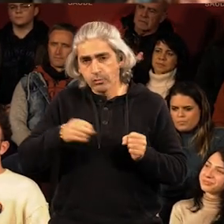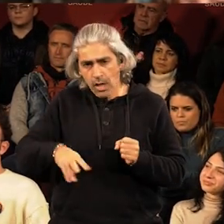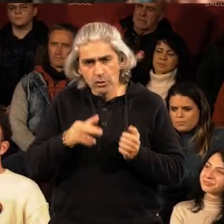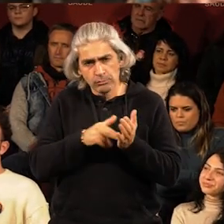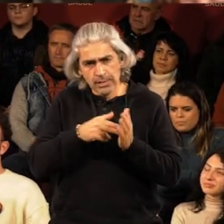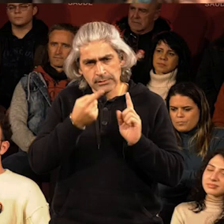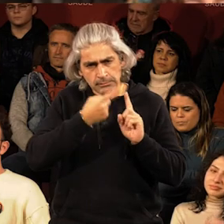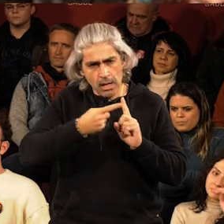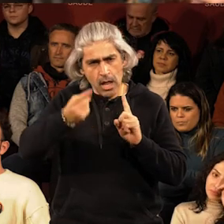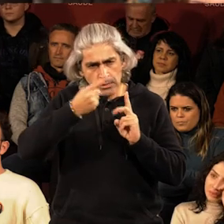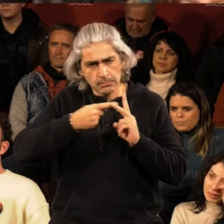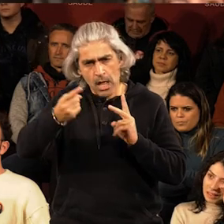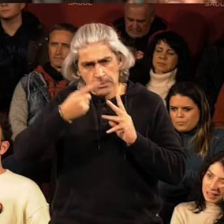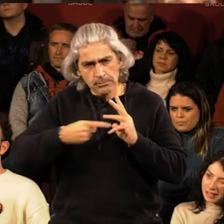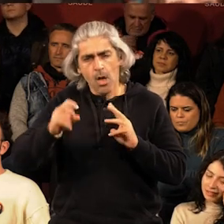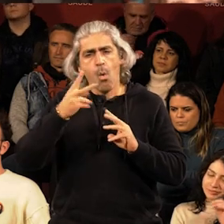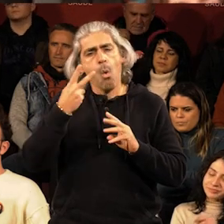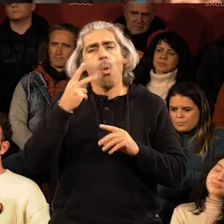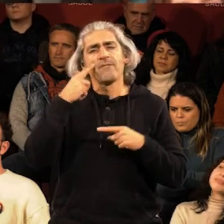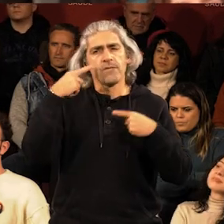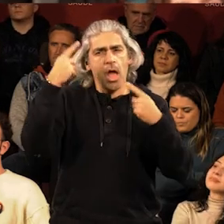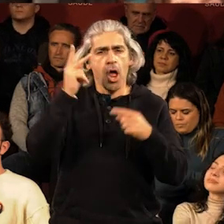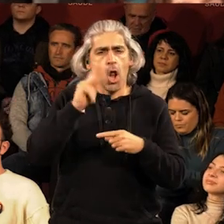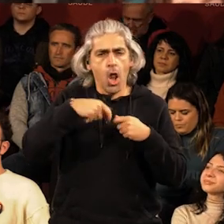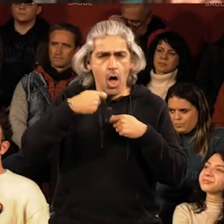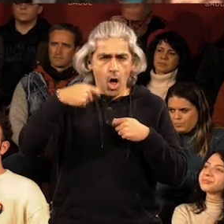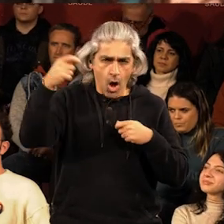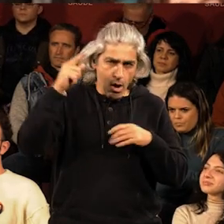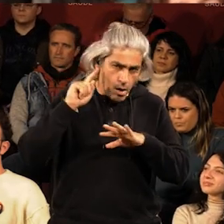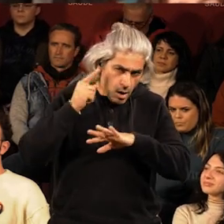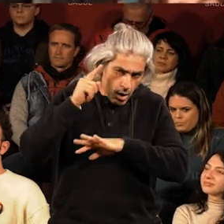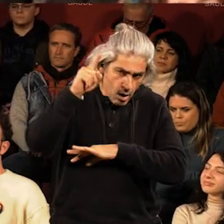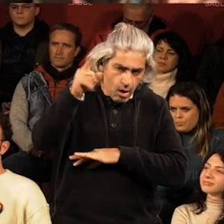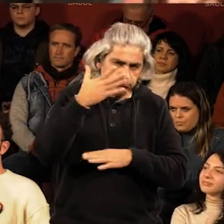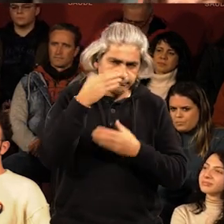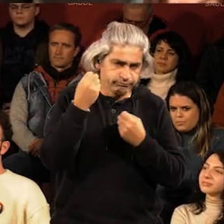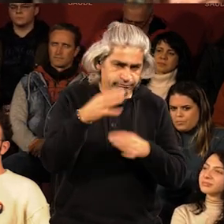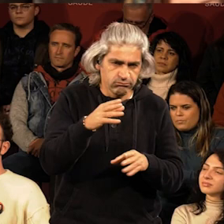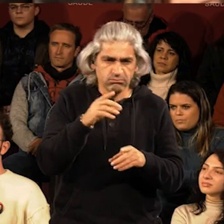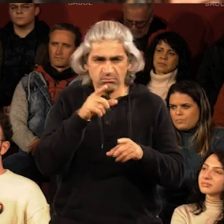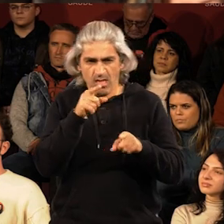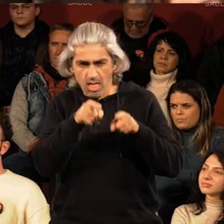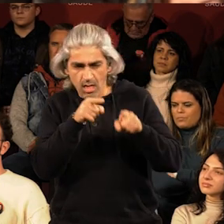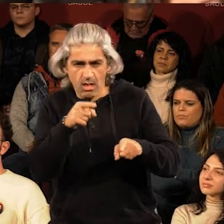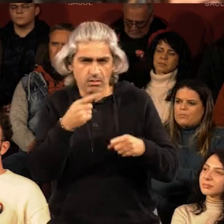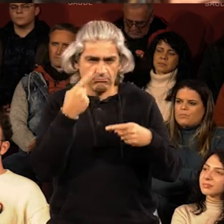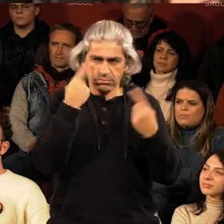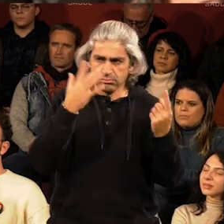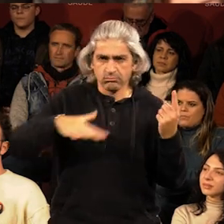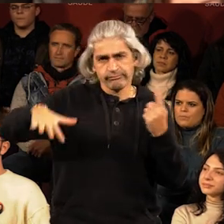esperar semanas e a viajar centena de centenas de quilómetros desprezada recriminada exposta